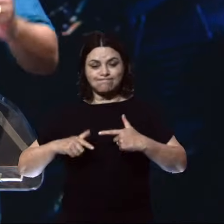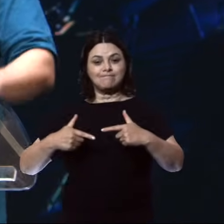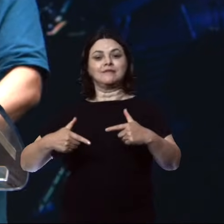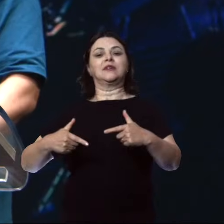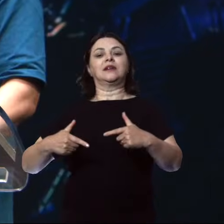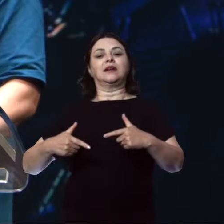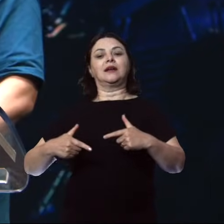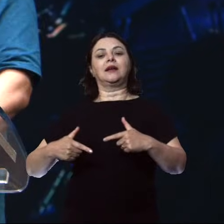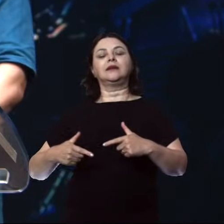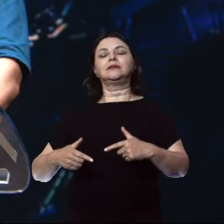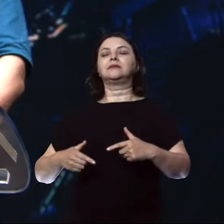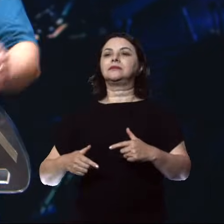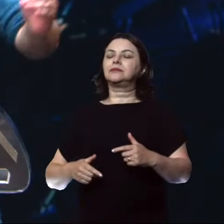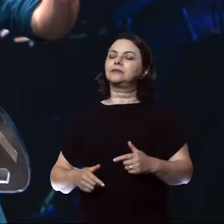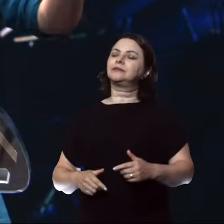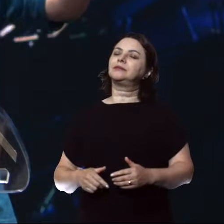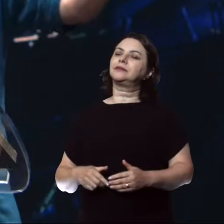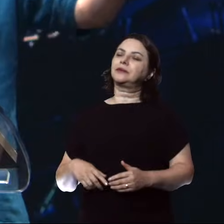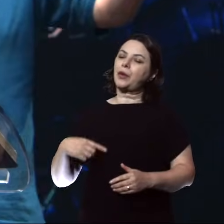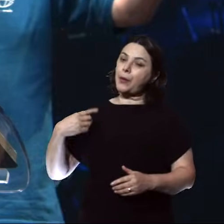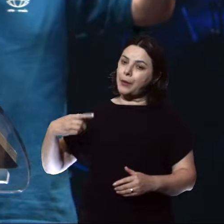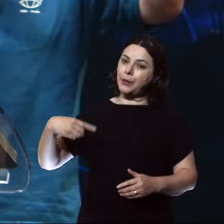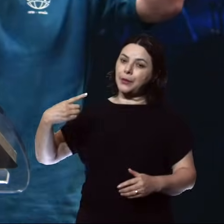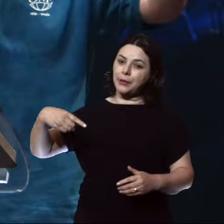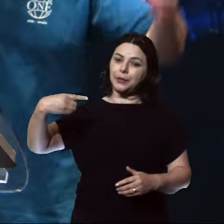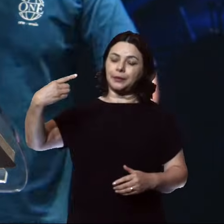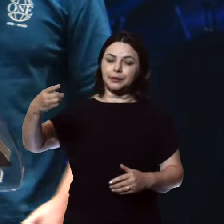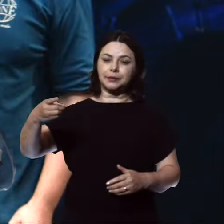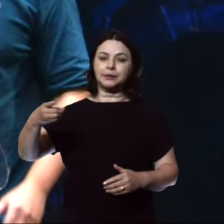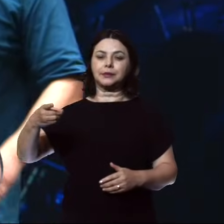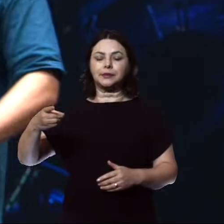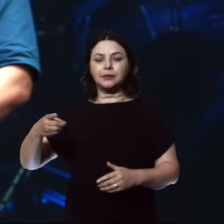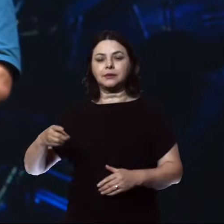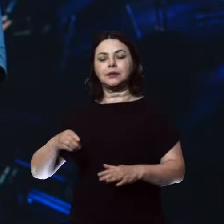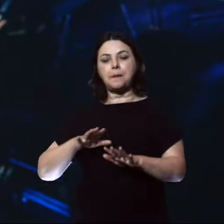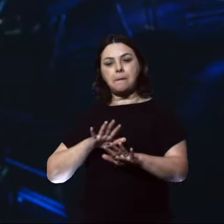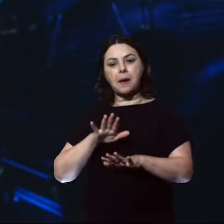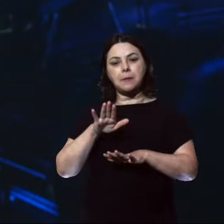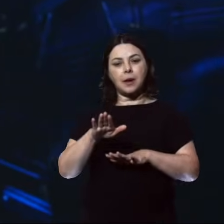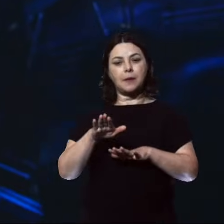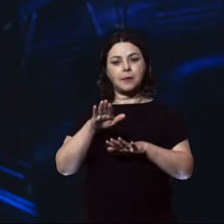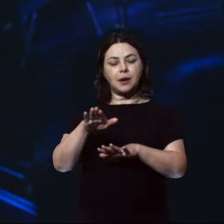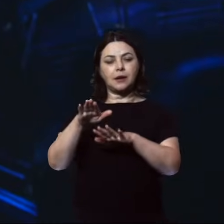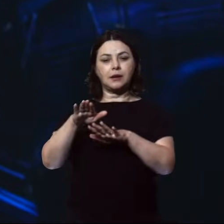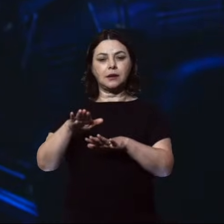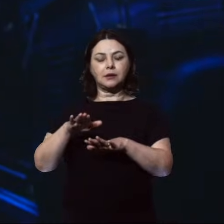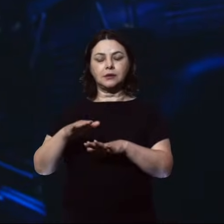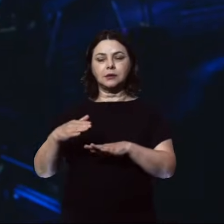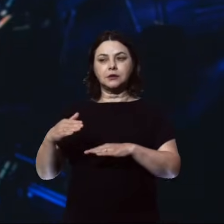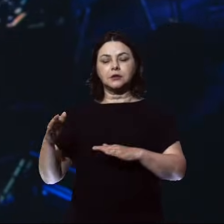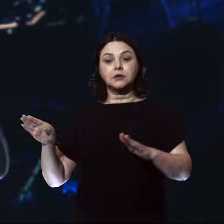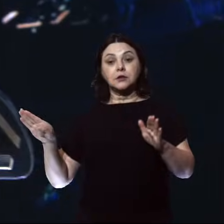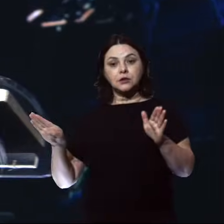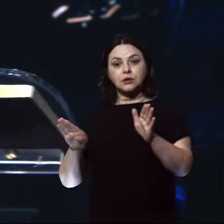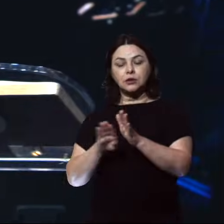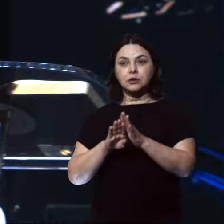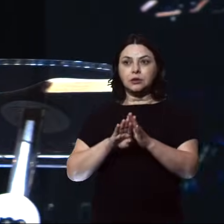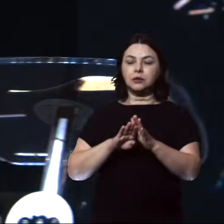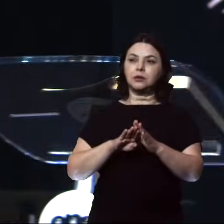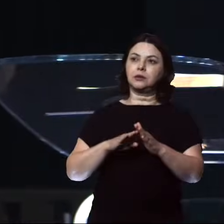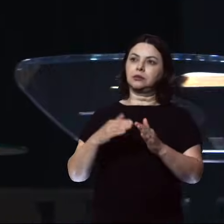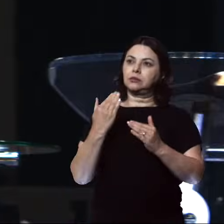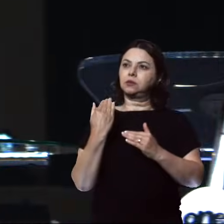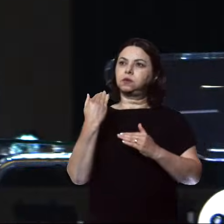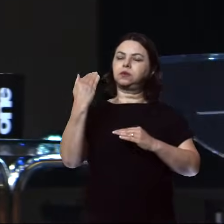Após alguns meses de caminhada, eles chegam no deserto, na frente do Monte Sinai, e Deus opera naquele monte.